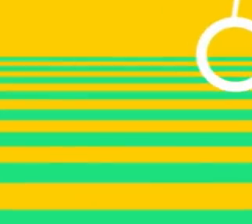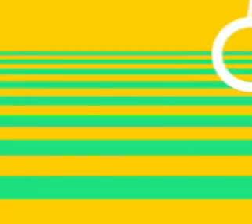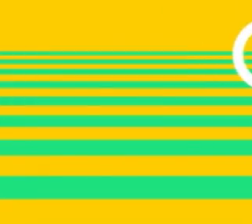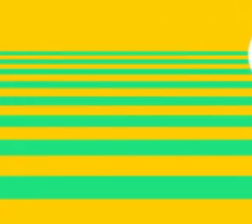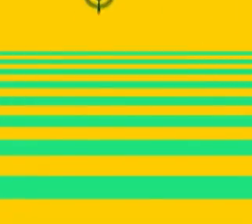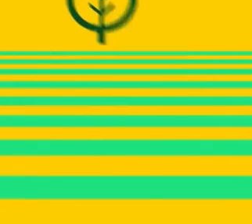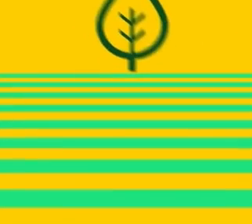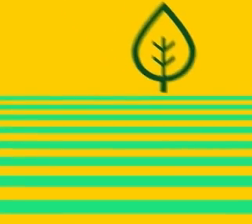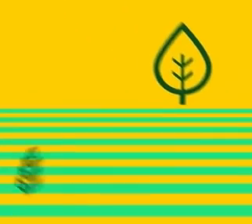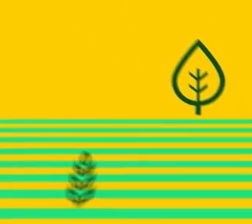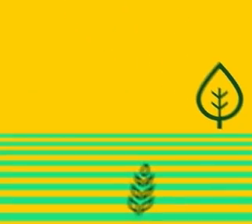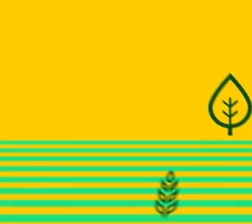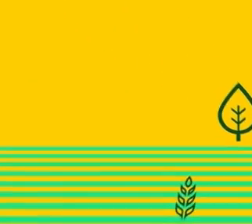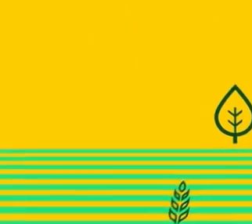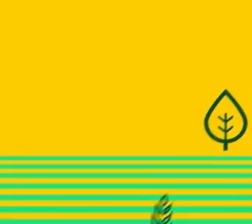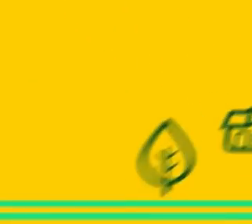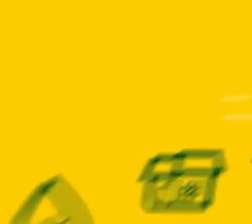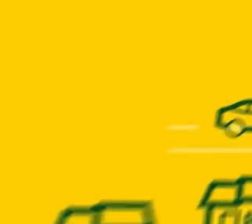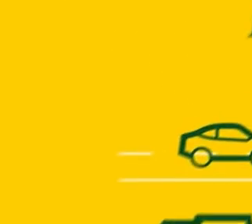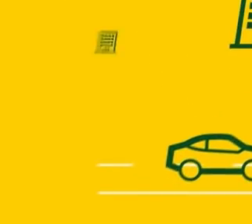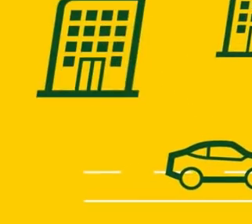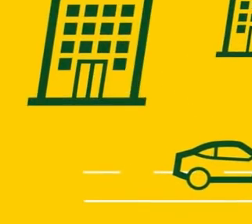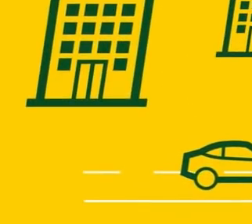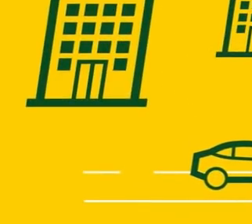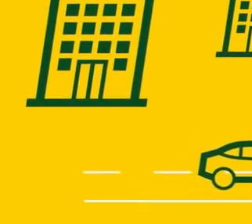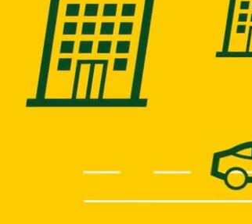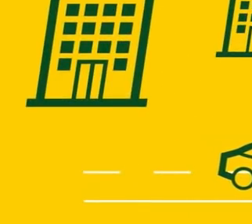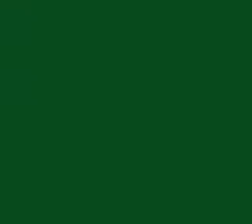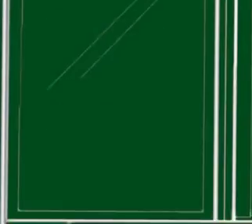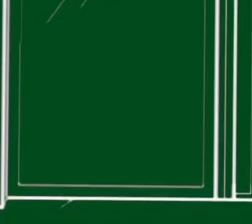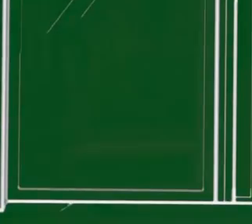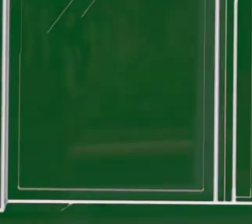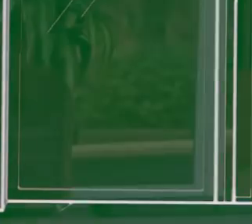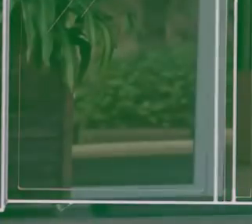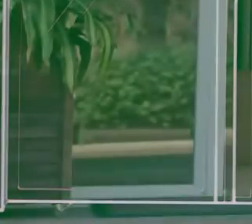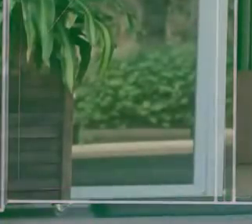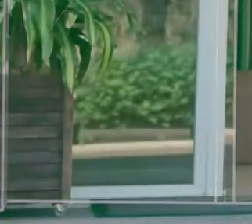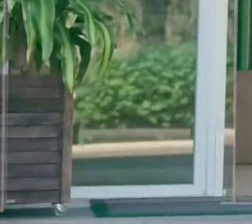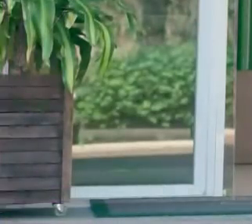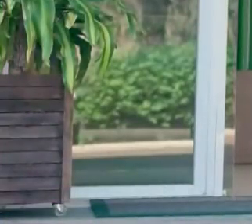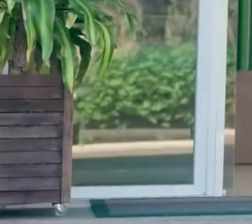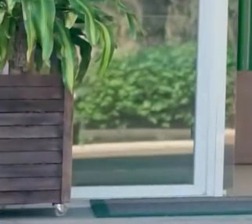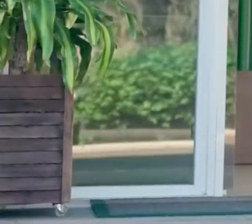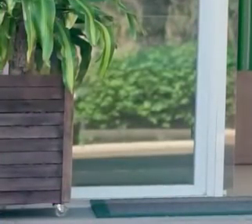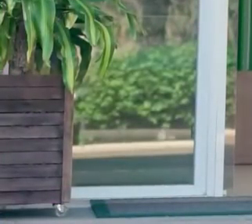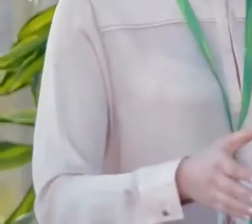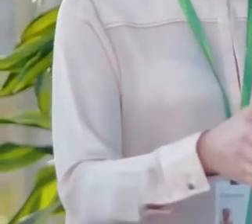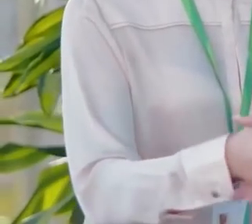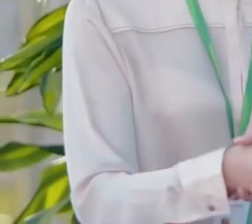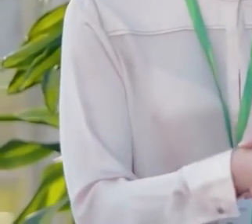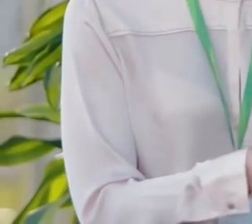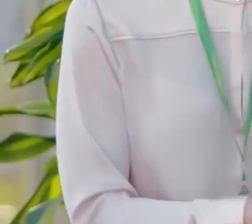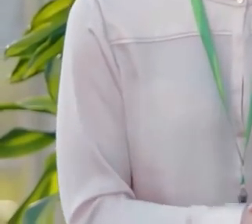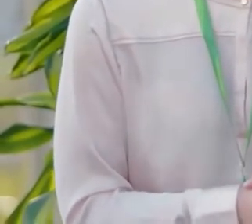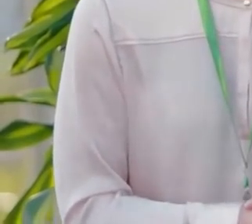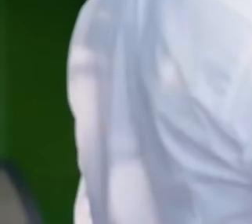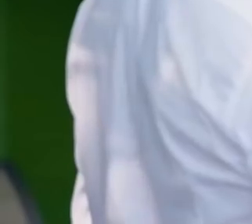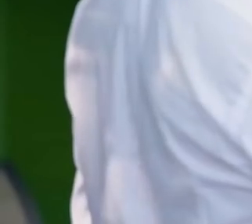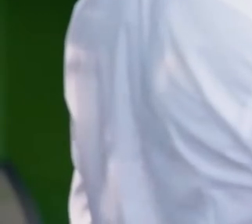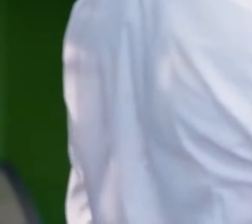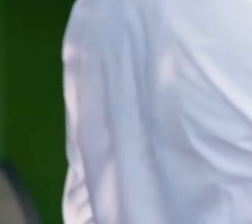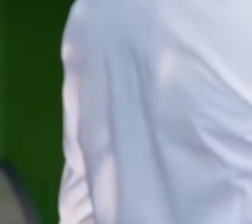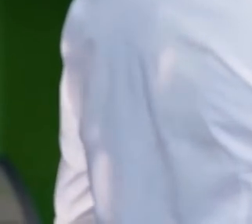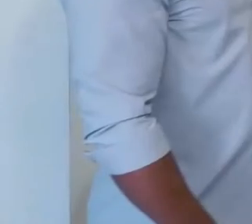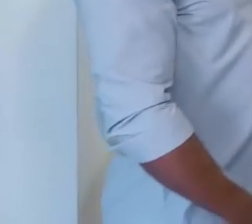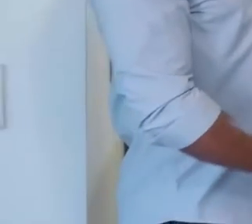valores investidos ficam na região, desenvolvendo a economia local. Estamos aqui para fazer a diferença. Na sua vida, na